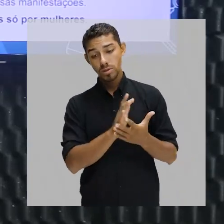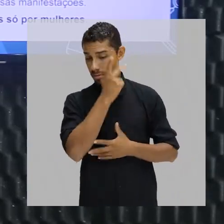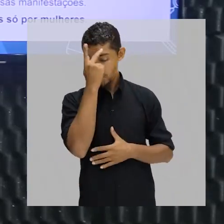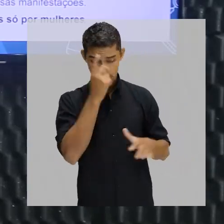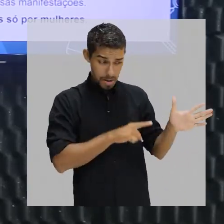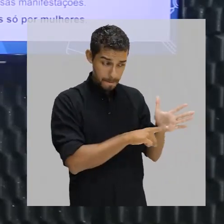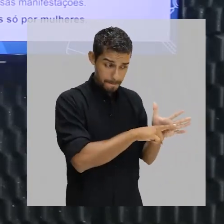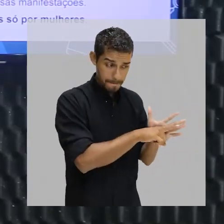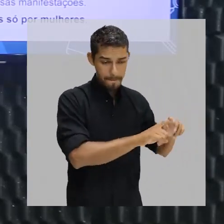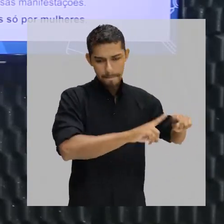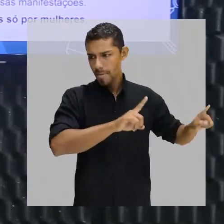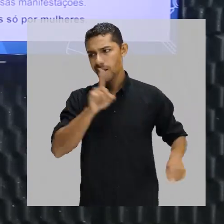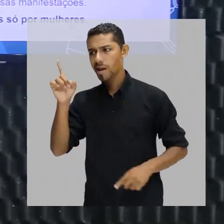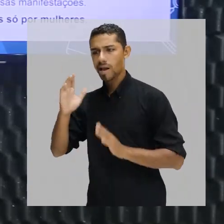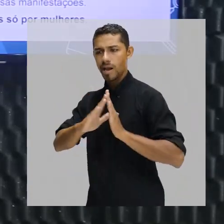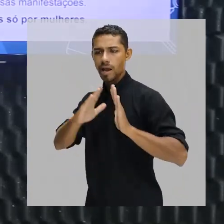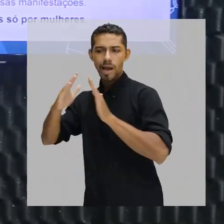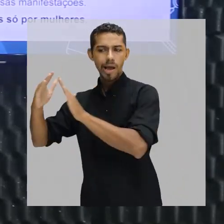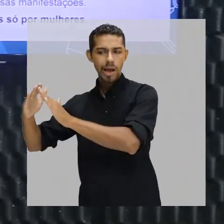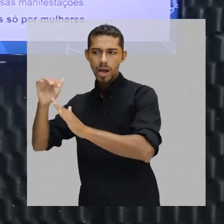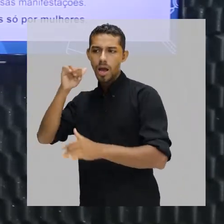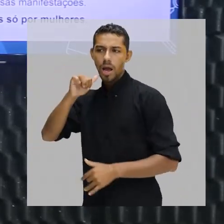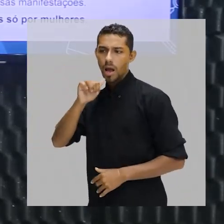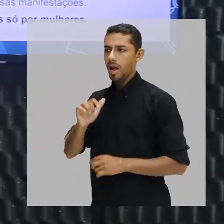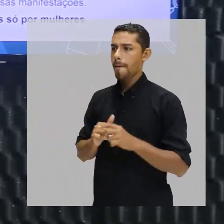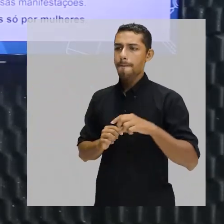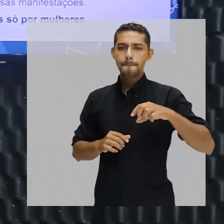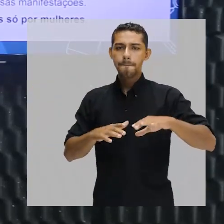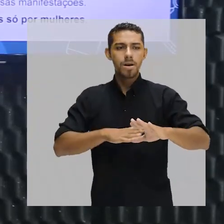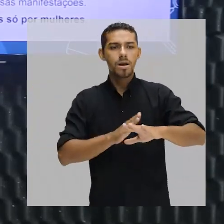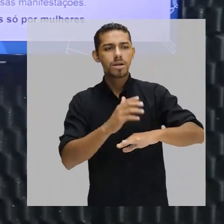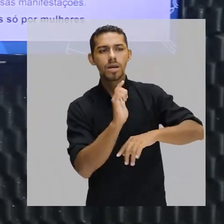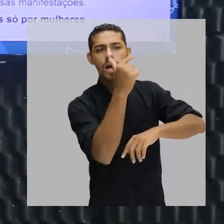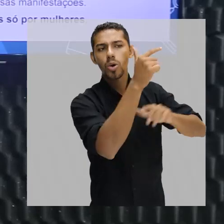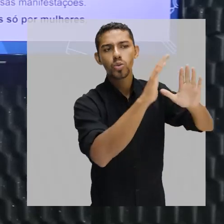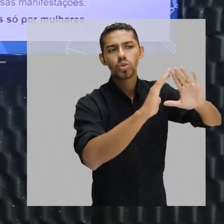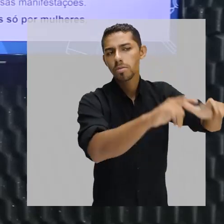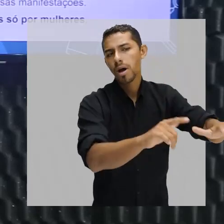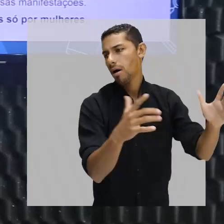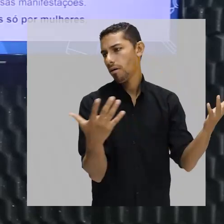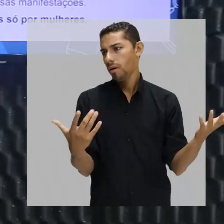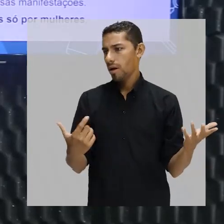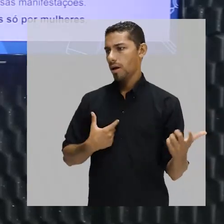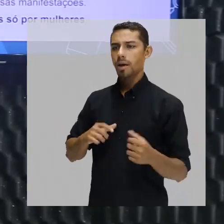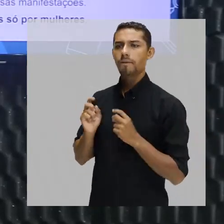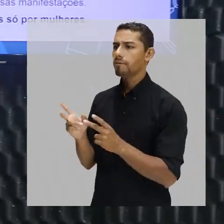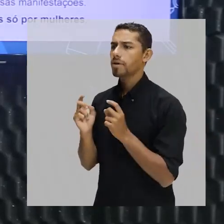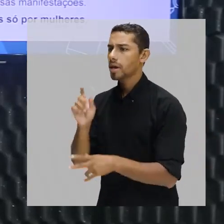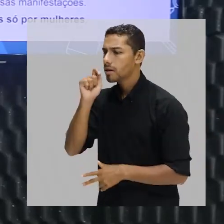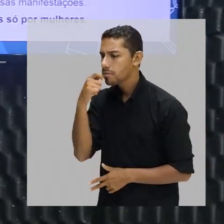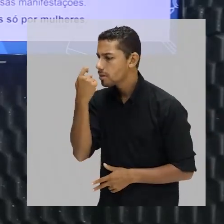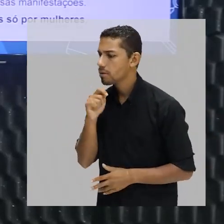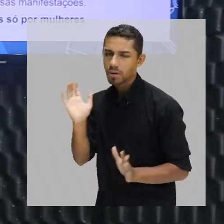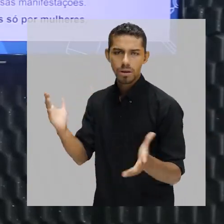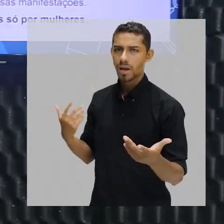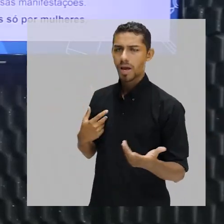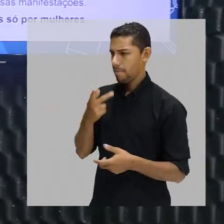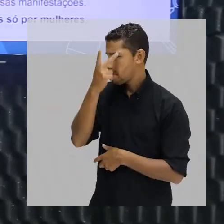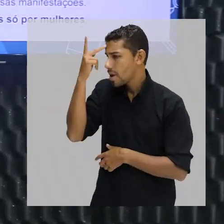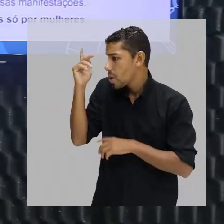Mas é feito com a vizinha, né? Com o seu Manuel da esquina, com o cara que vende picolé. Todo mundo que participa é gente